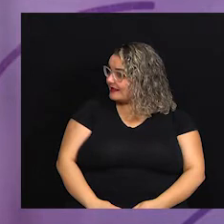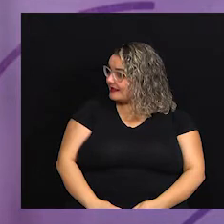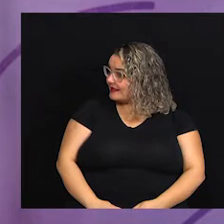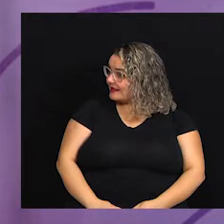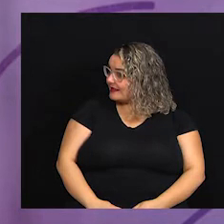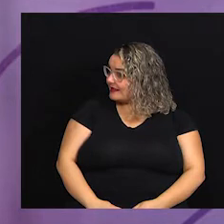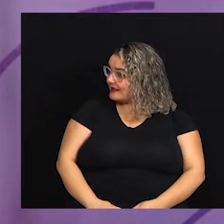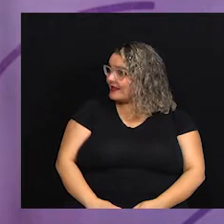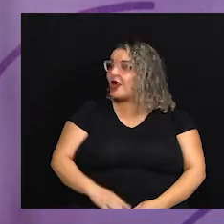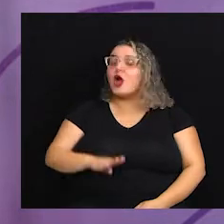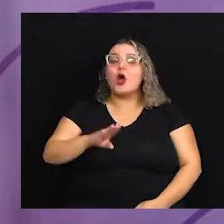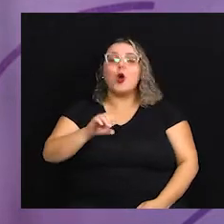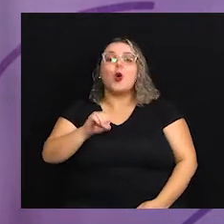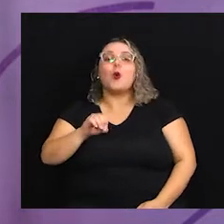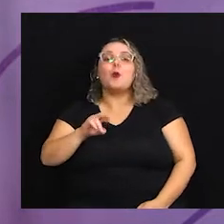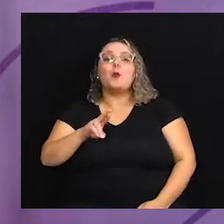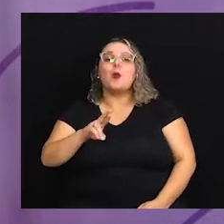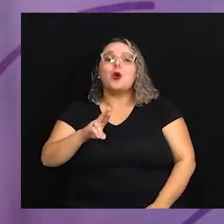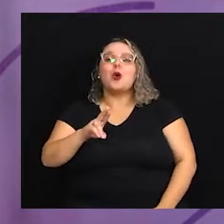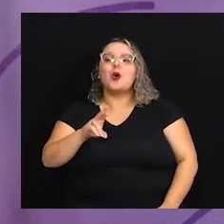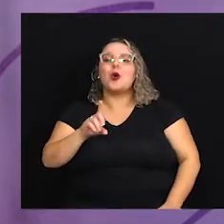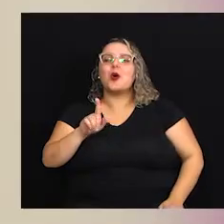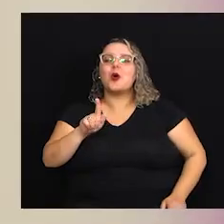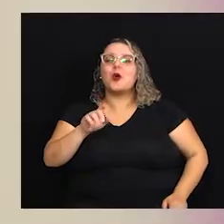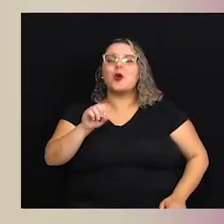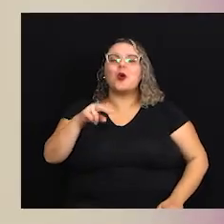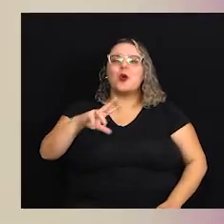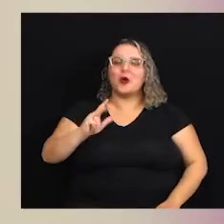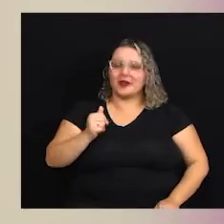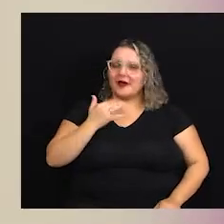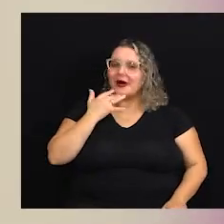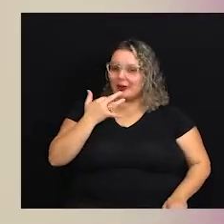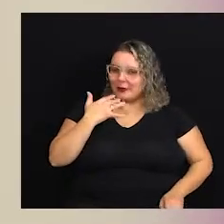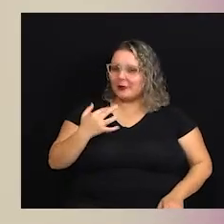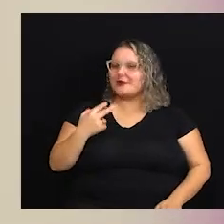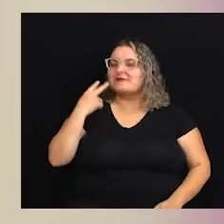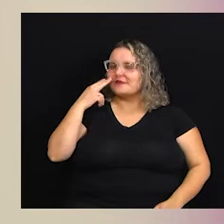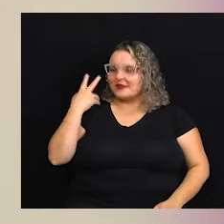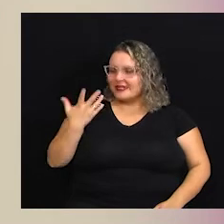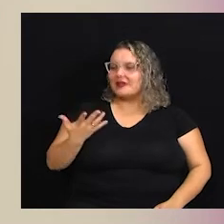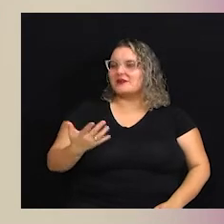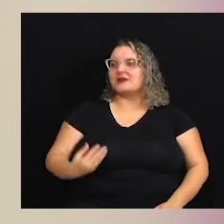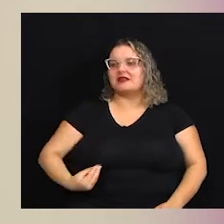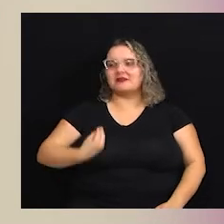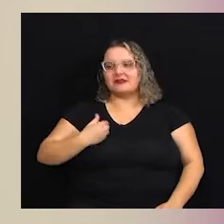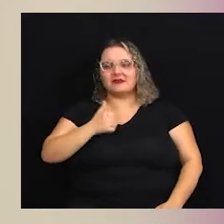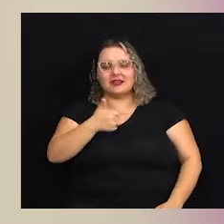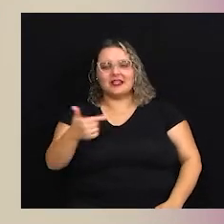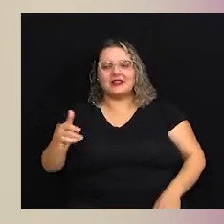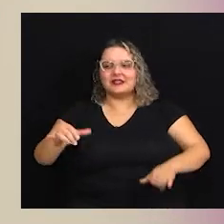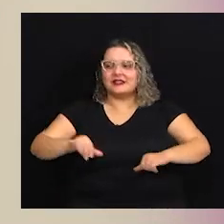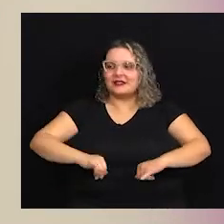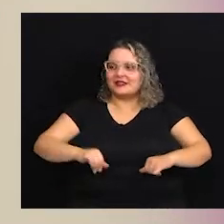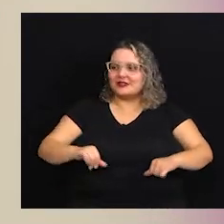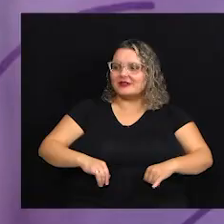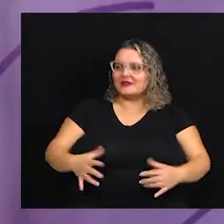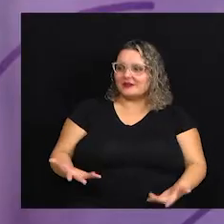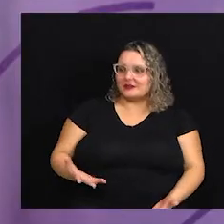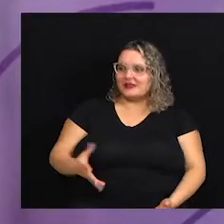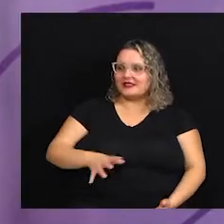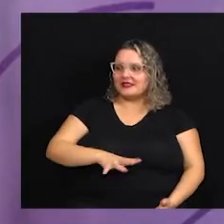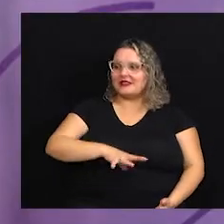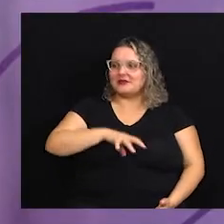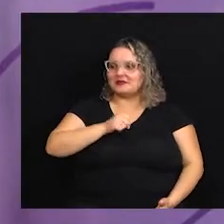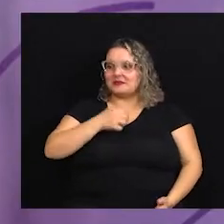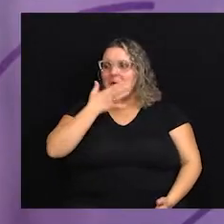É Bordô em homenagem a nós mulheres. Viva Sem Sofrer na Menopausa é o livro da doutora Wanderleia Coelho. Fala um